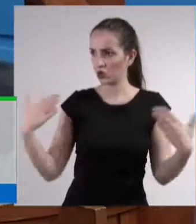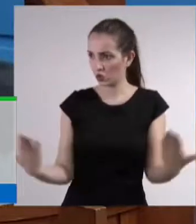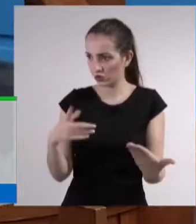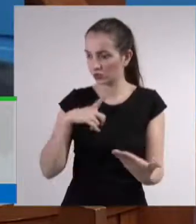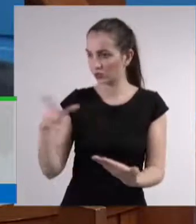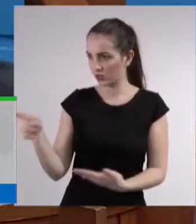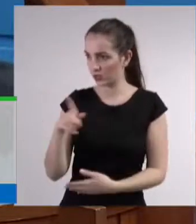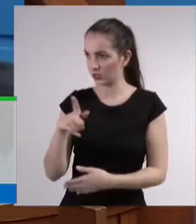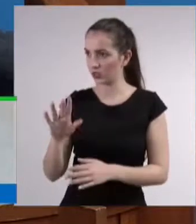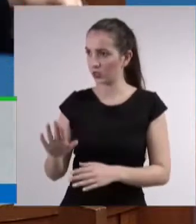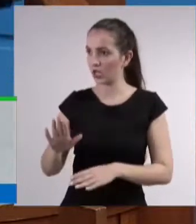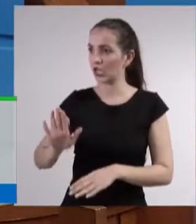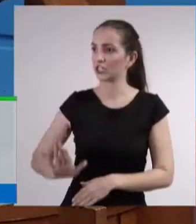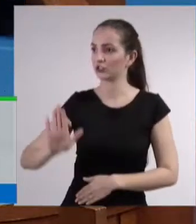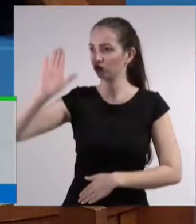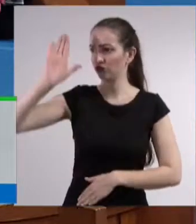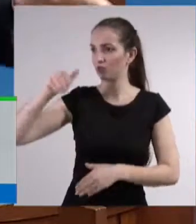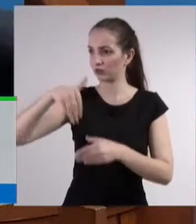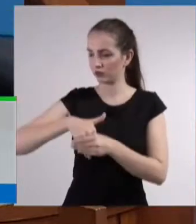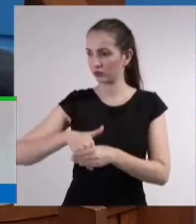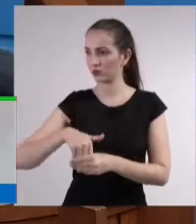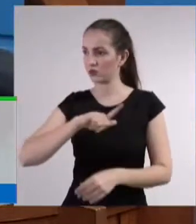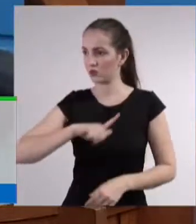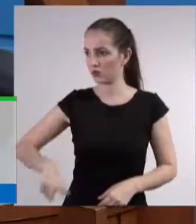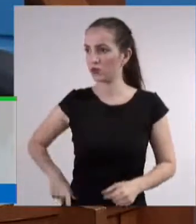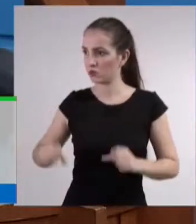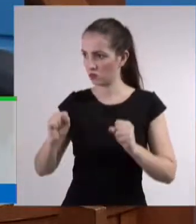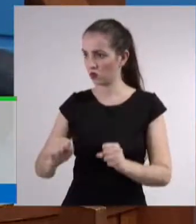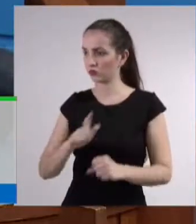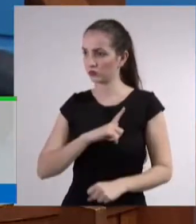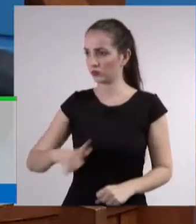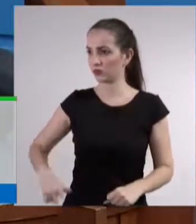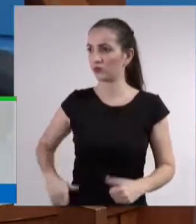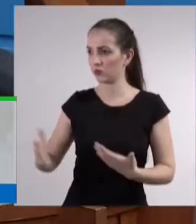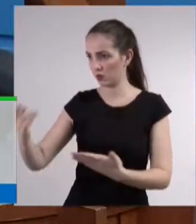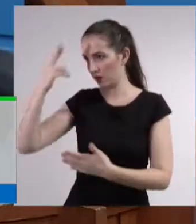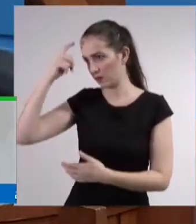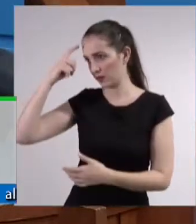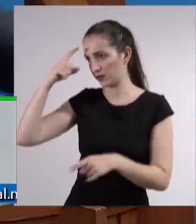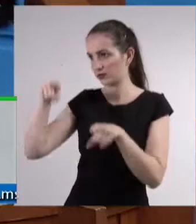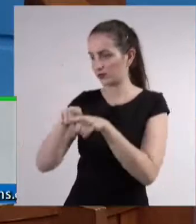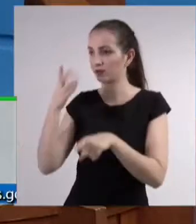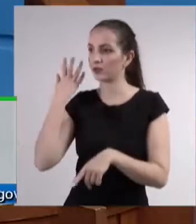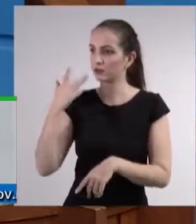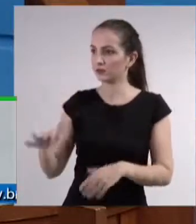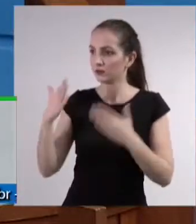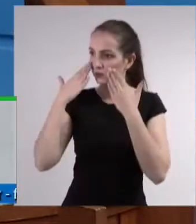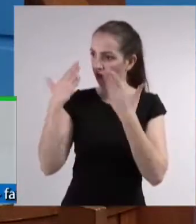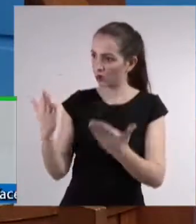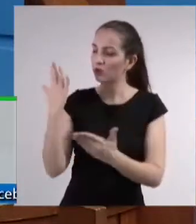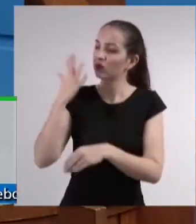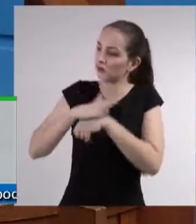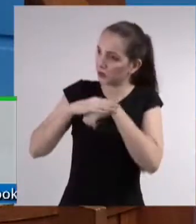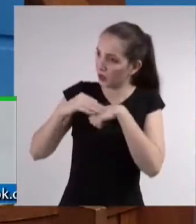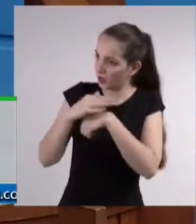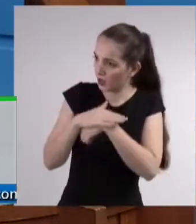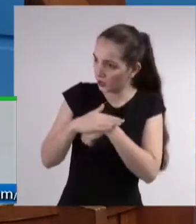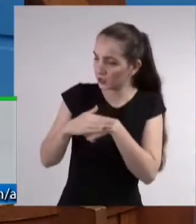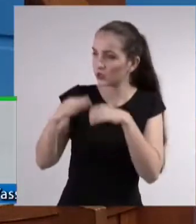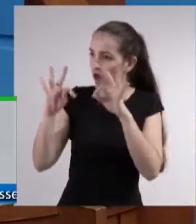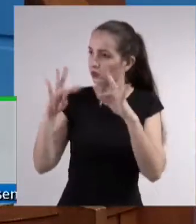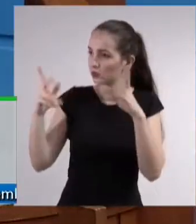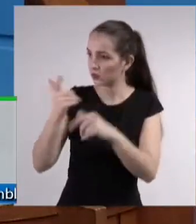cargo, podendo virar governador do nosso estado, pense também nas crianças. Olhe com carinho para aqueles